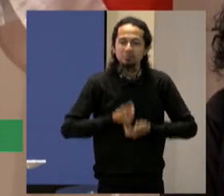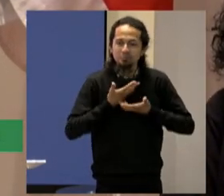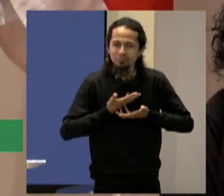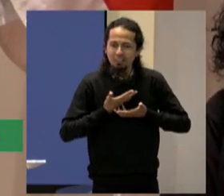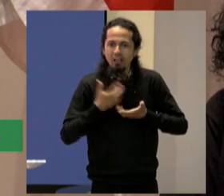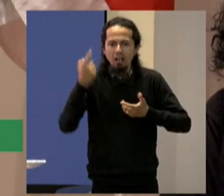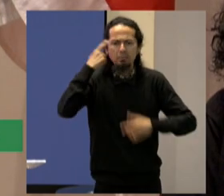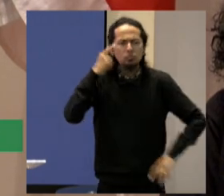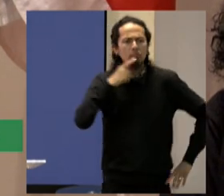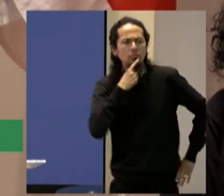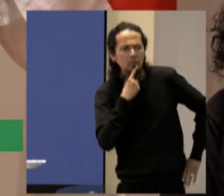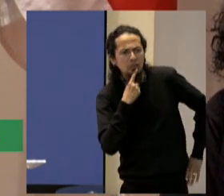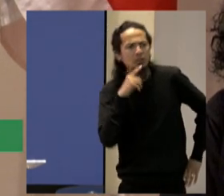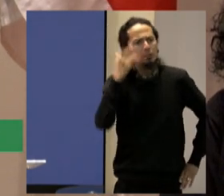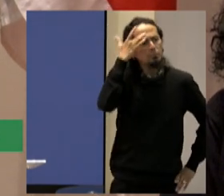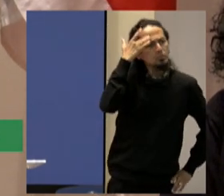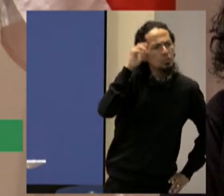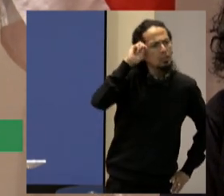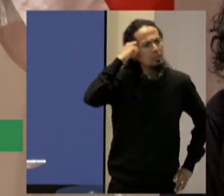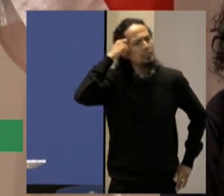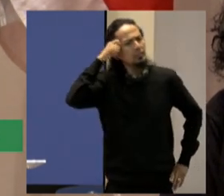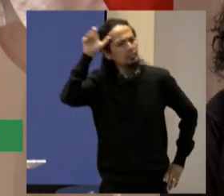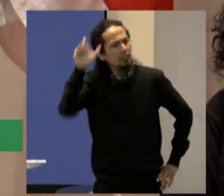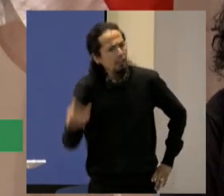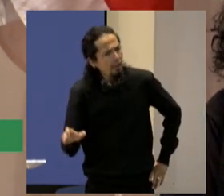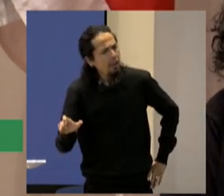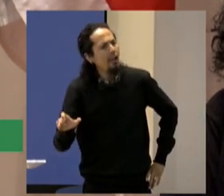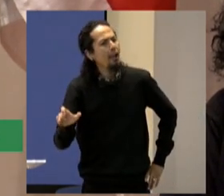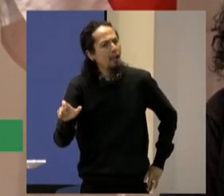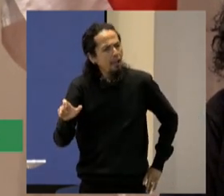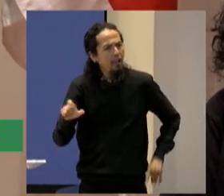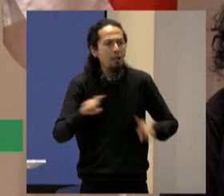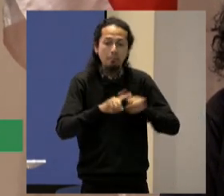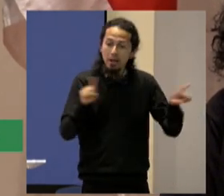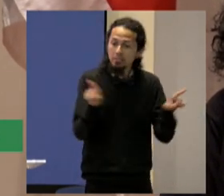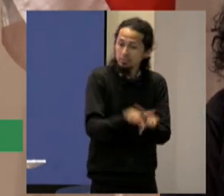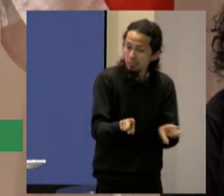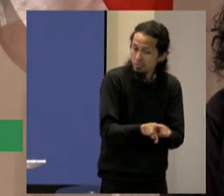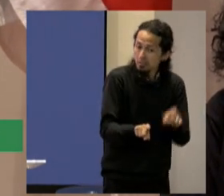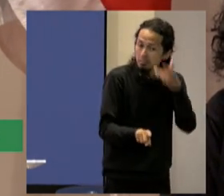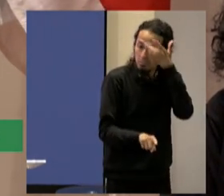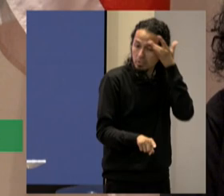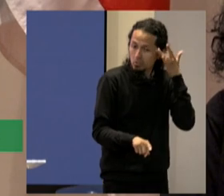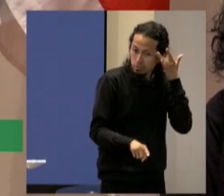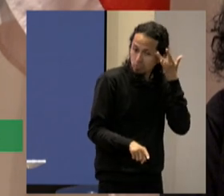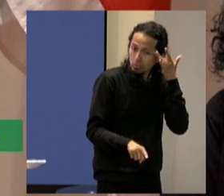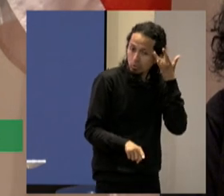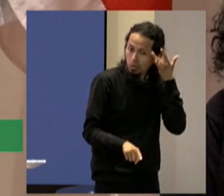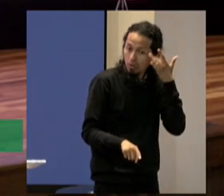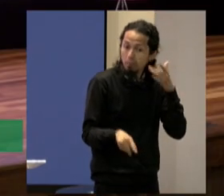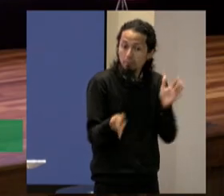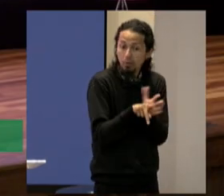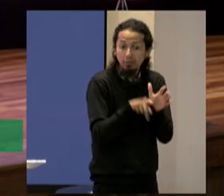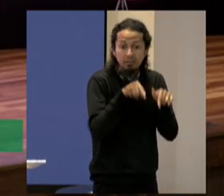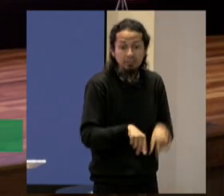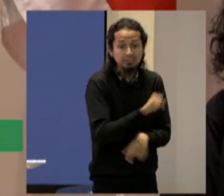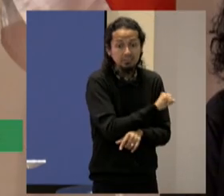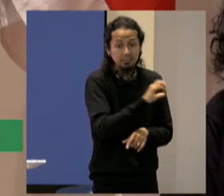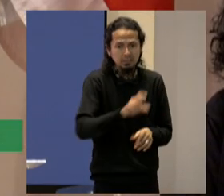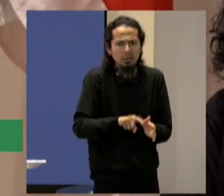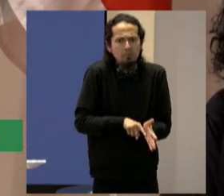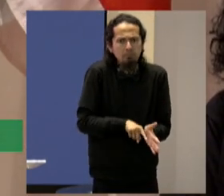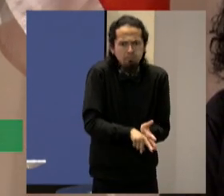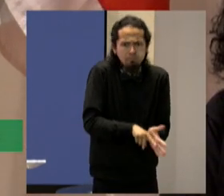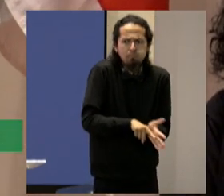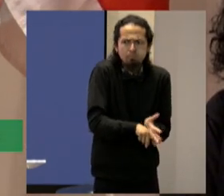e aí pensar também em personalidades de Santa Catarina, que também foi um trabalho de pesquisa que envolveu todo,